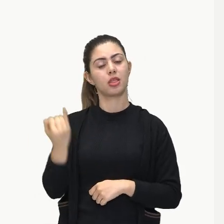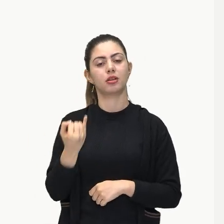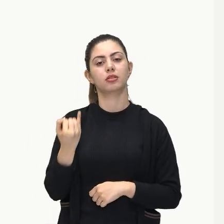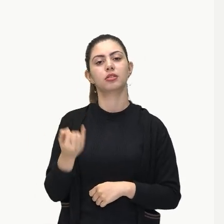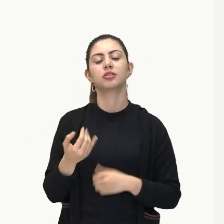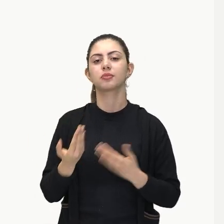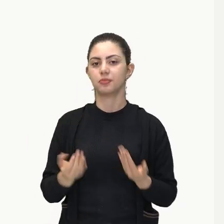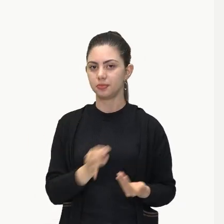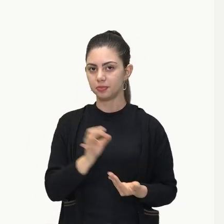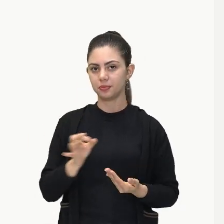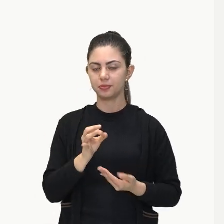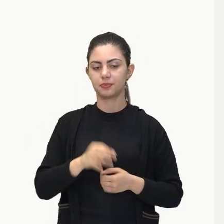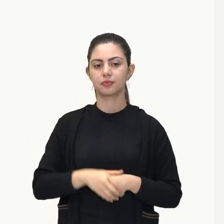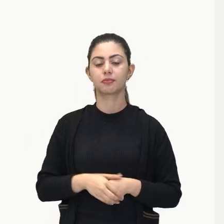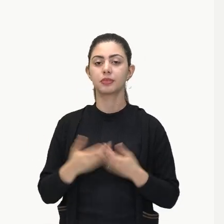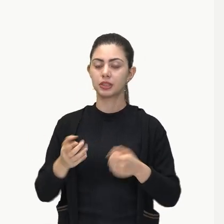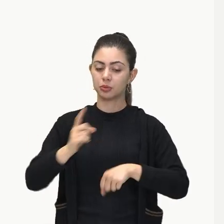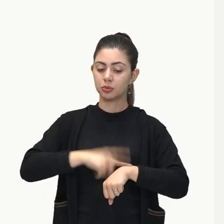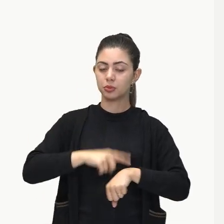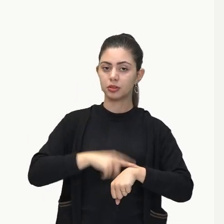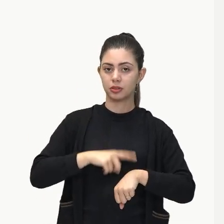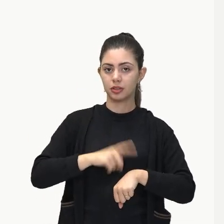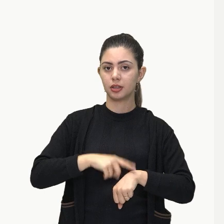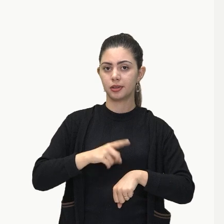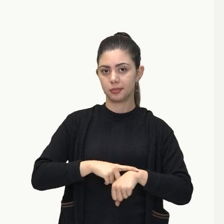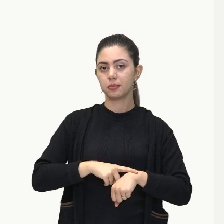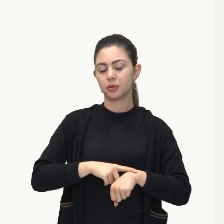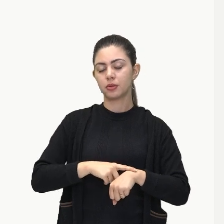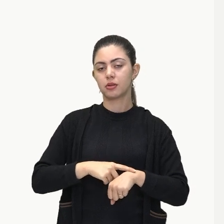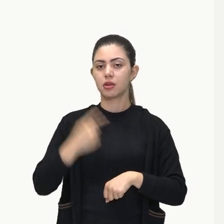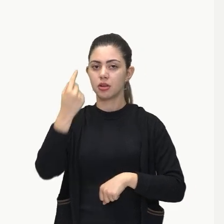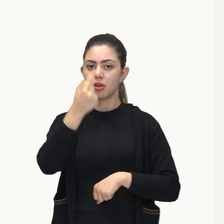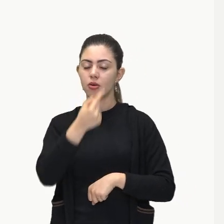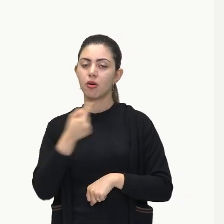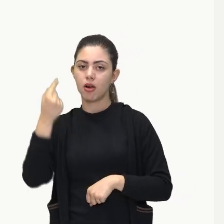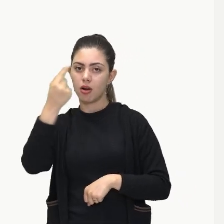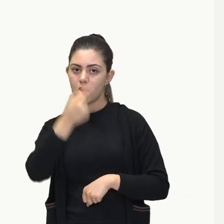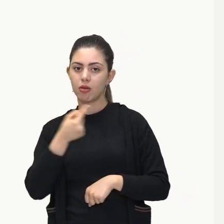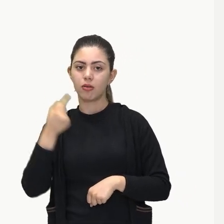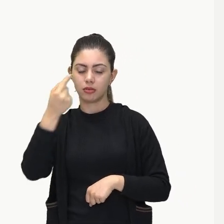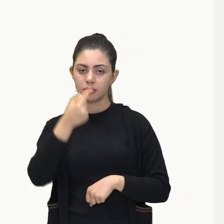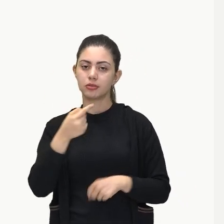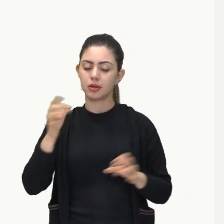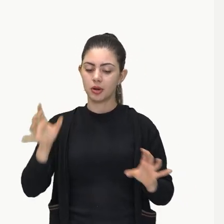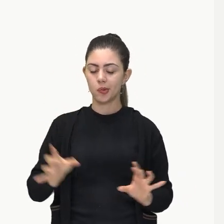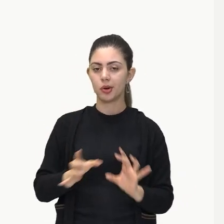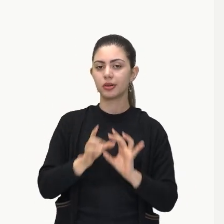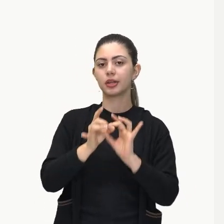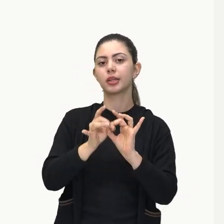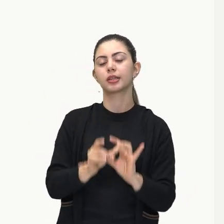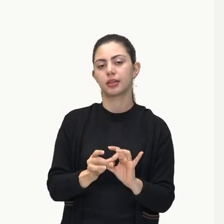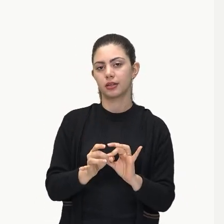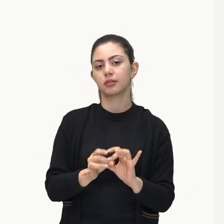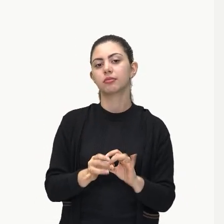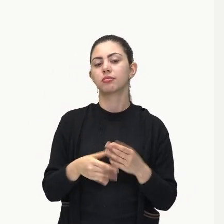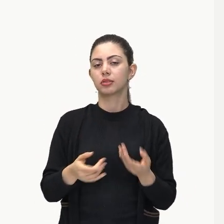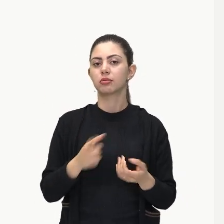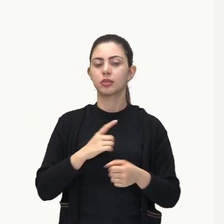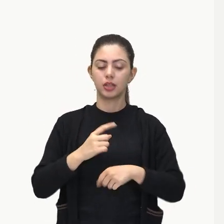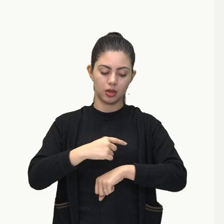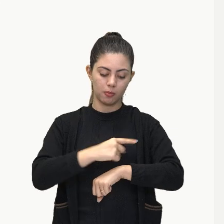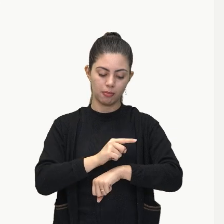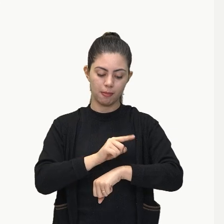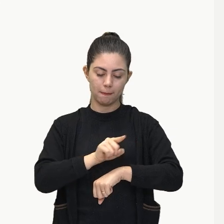ideia central. O tempo e o relógio são indissociáveis, eles fazem parte um do outro. É o relógio com a sua função